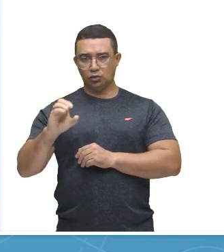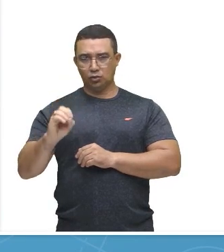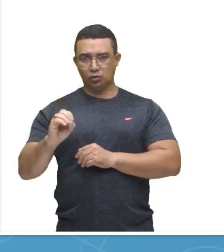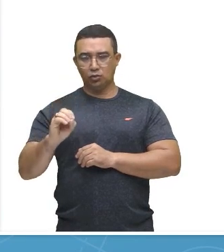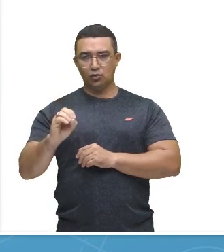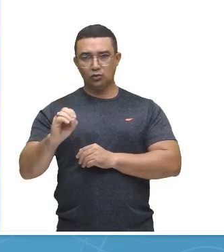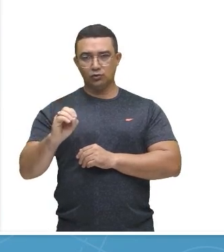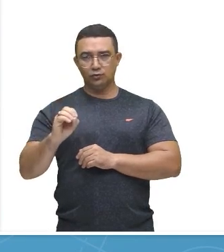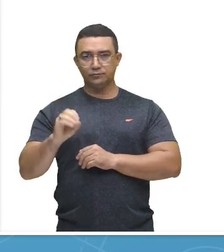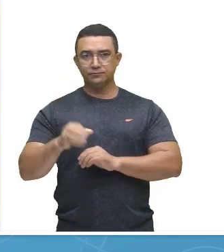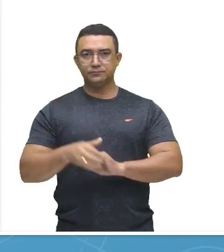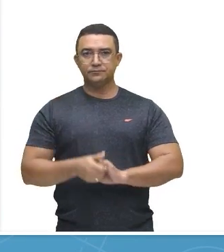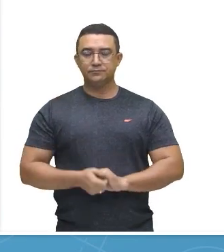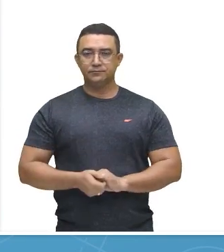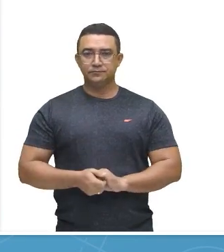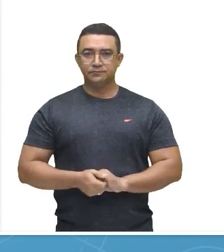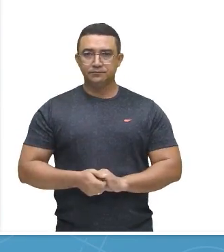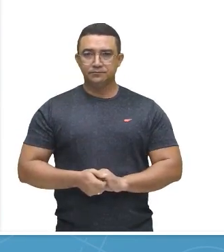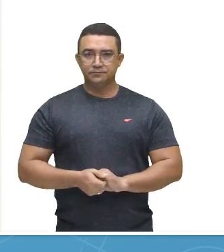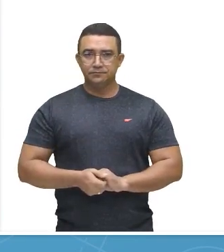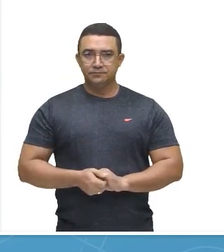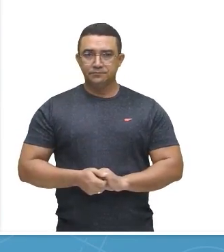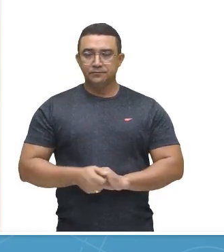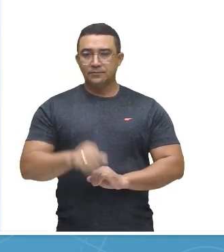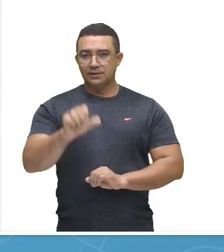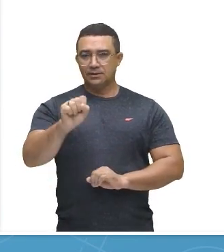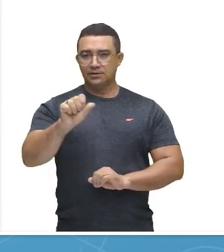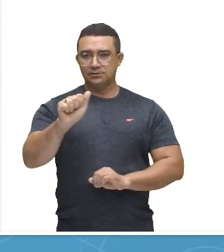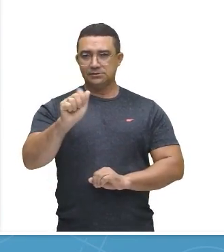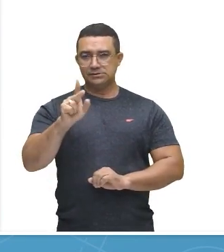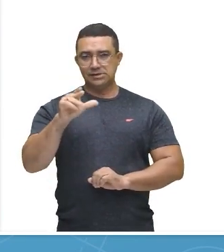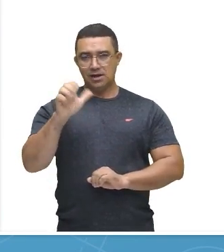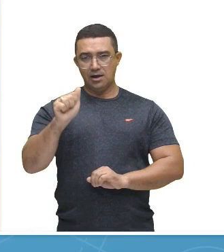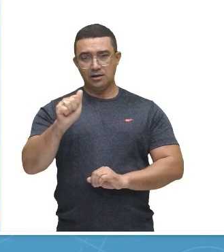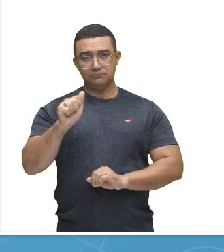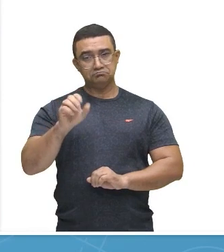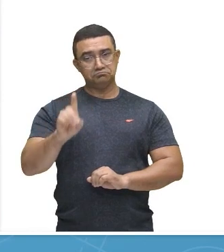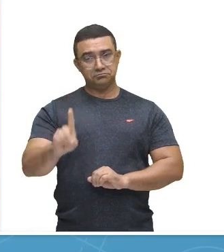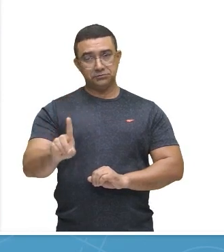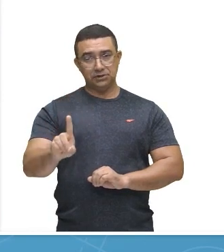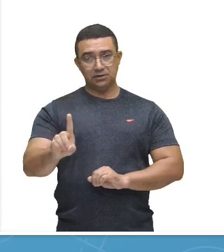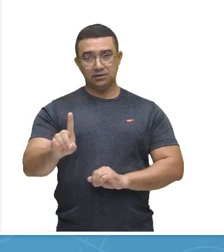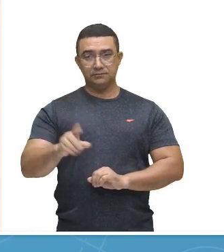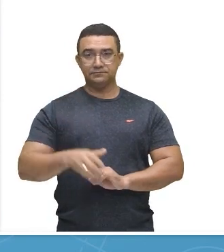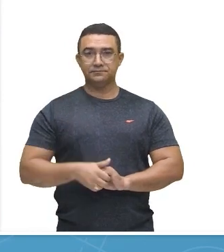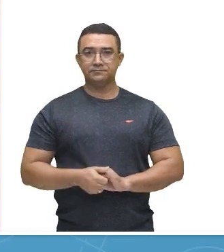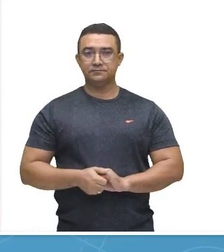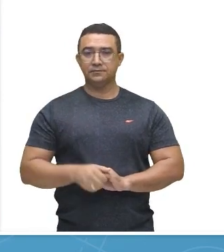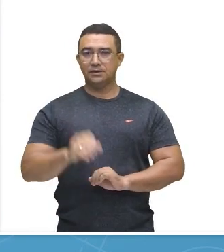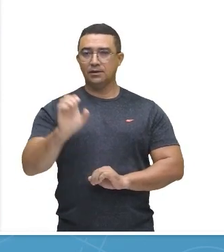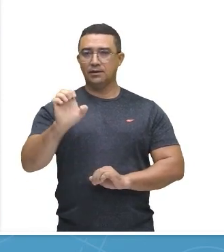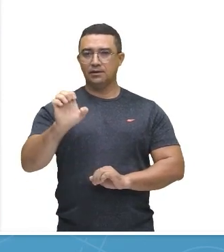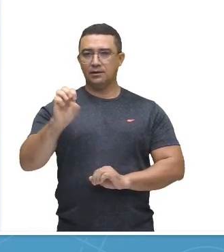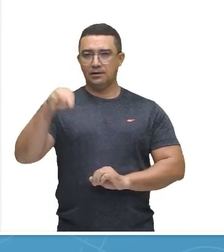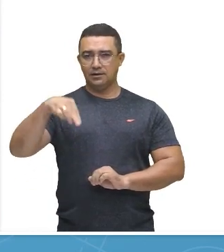a Verônica, questão 1, letra A, Sara disse que é a letra D, né? Aqui, Emanuele